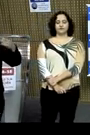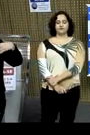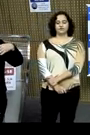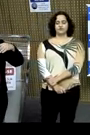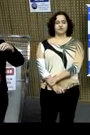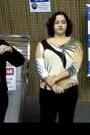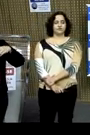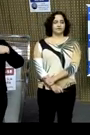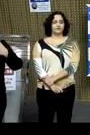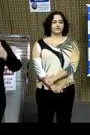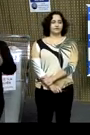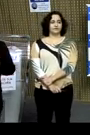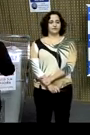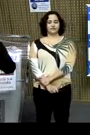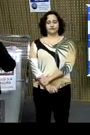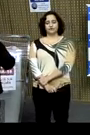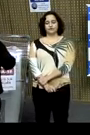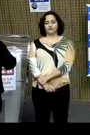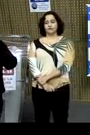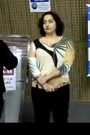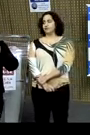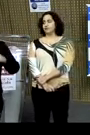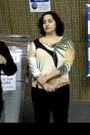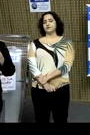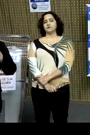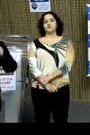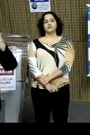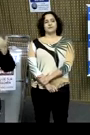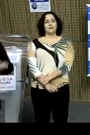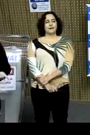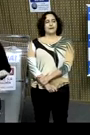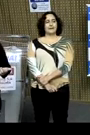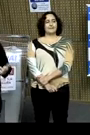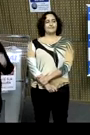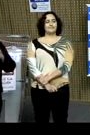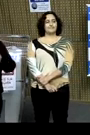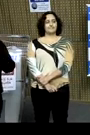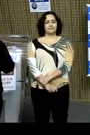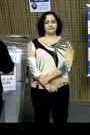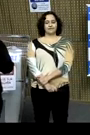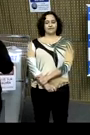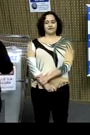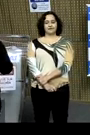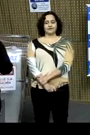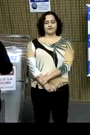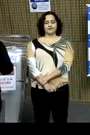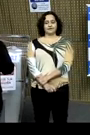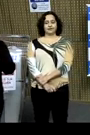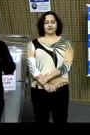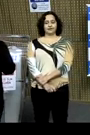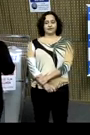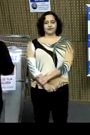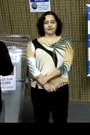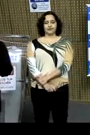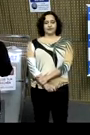de pré-natal quanto do puerpério, que é importante. A gente sabe que a dificuldade que é de pegar essa gestante no